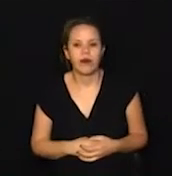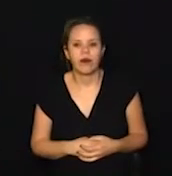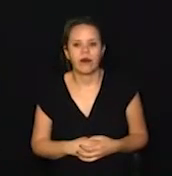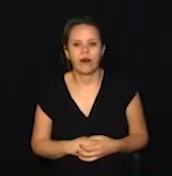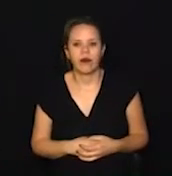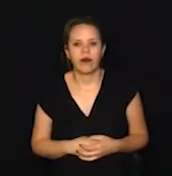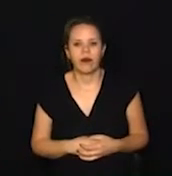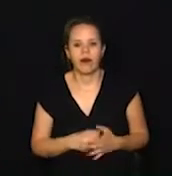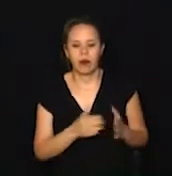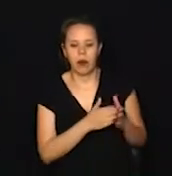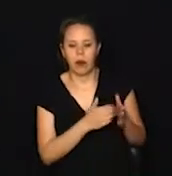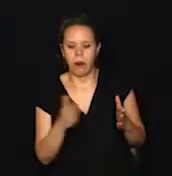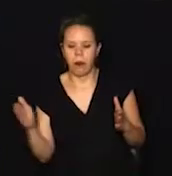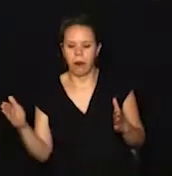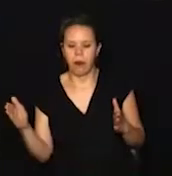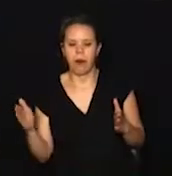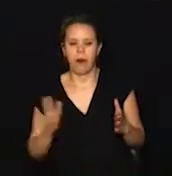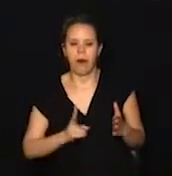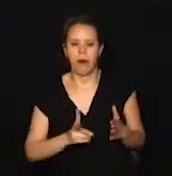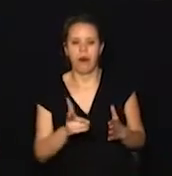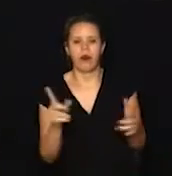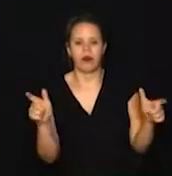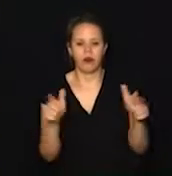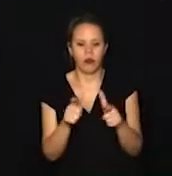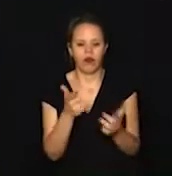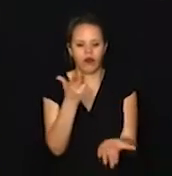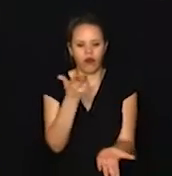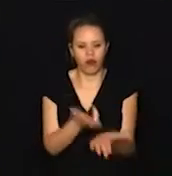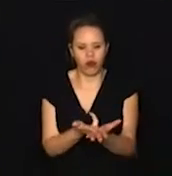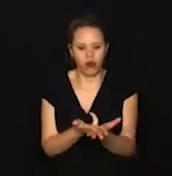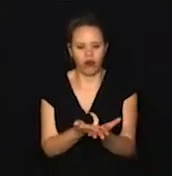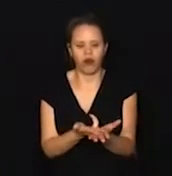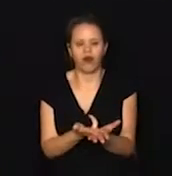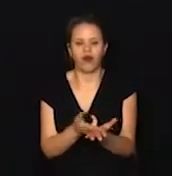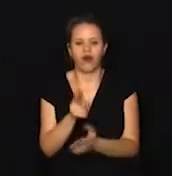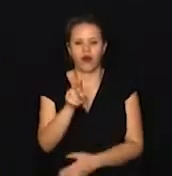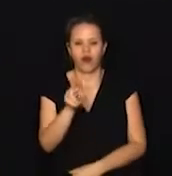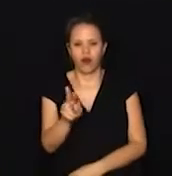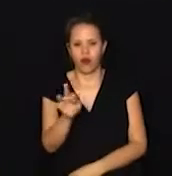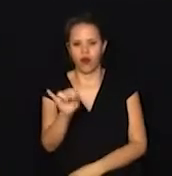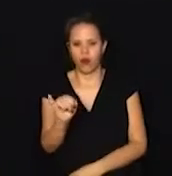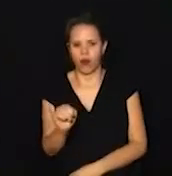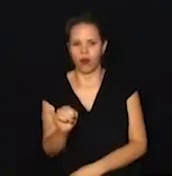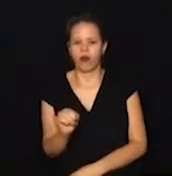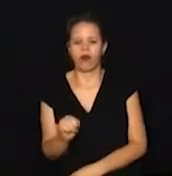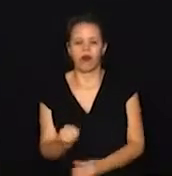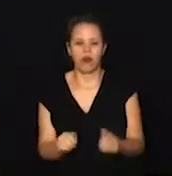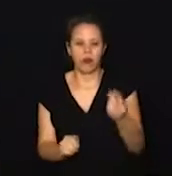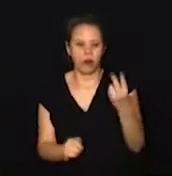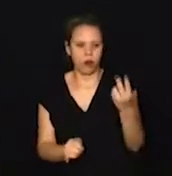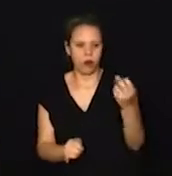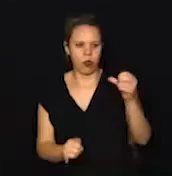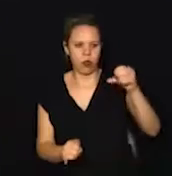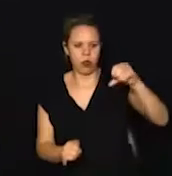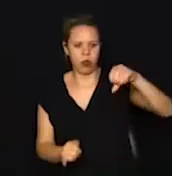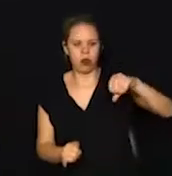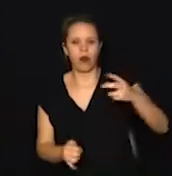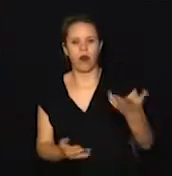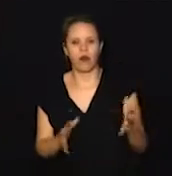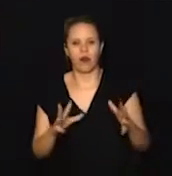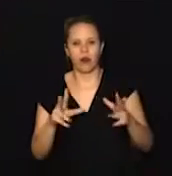o período de permanência está caindo, é isso? O período de permanência nas UTIs. Sim. Esses 269 são